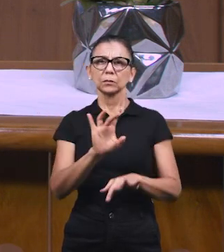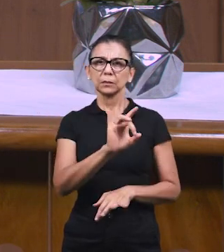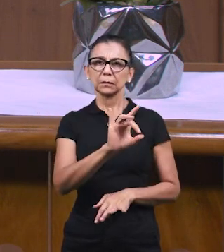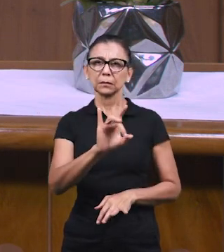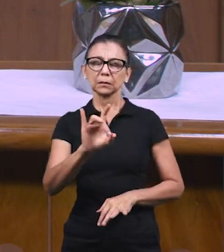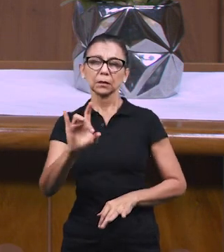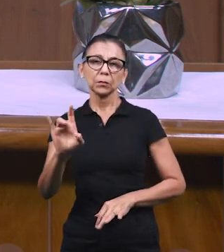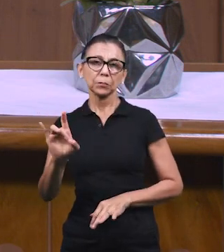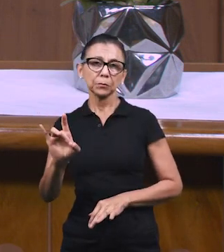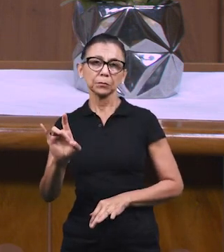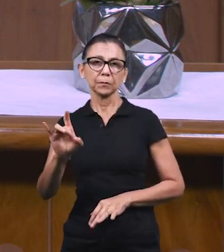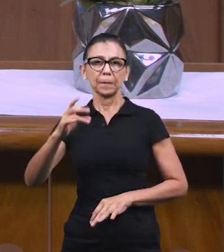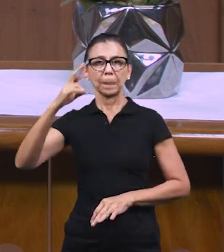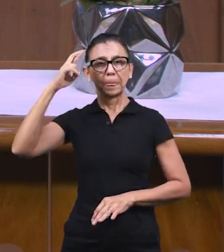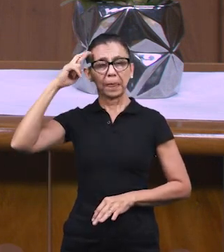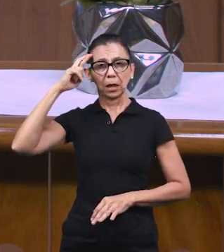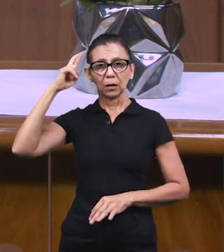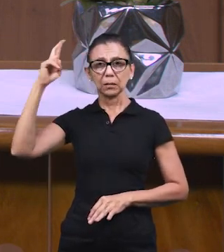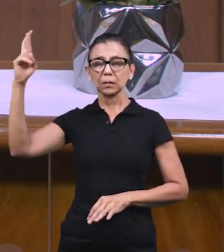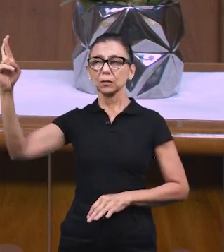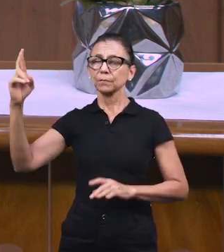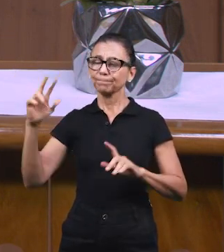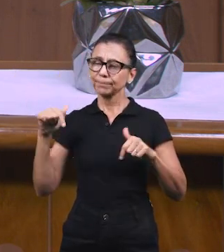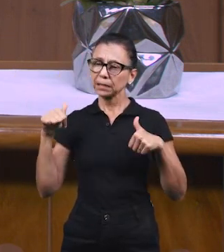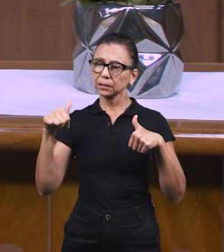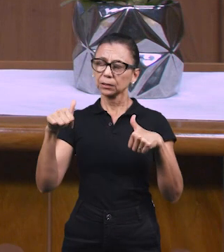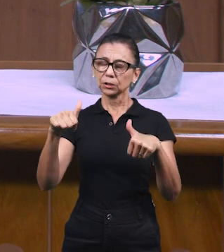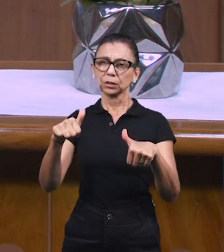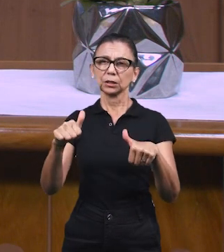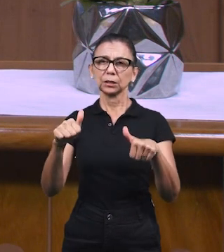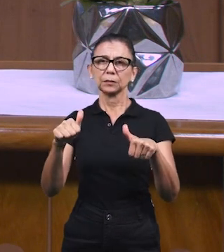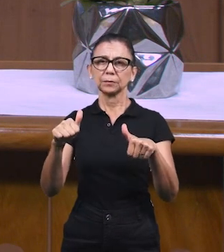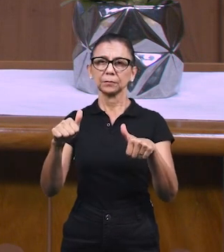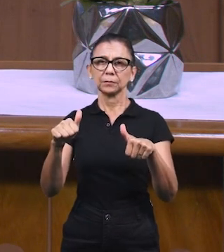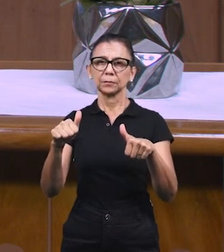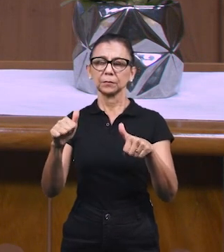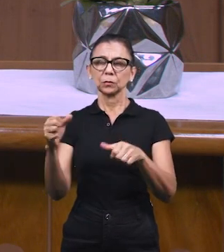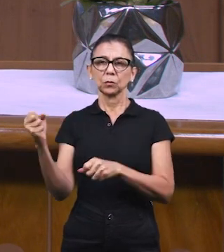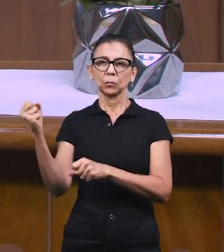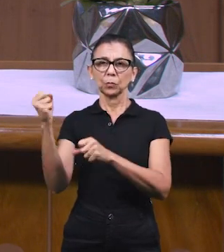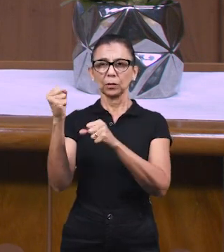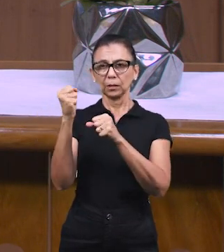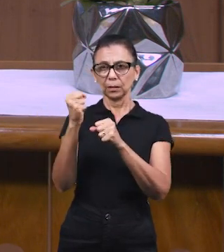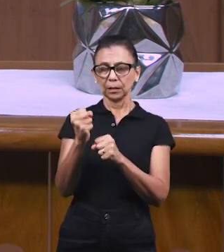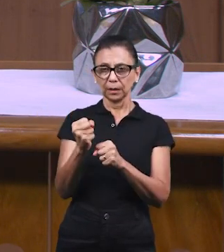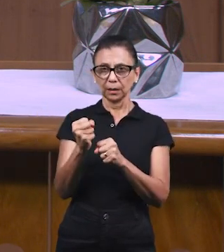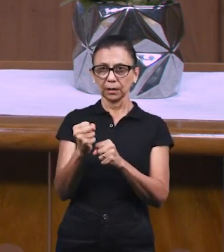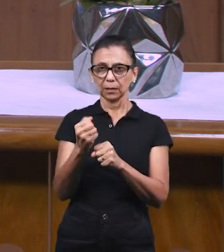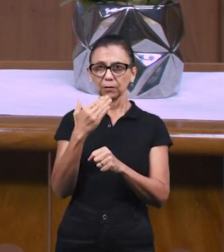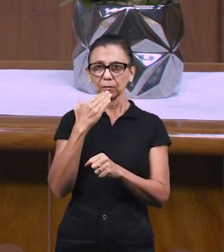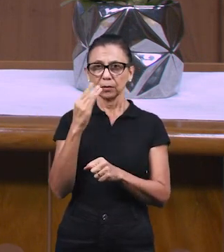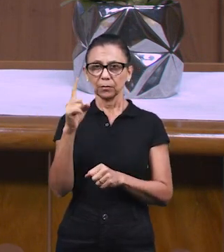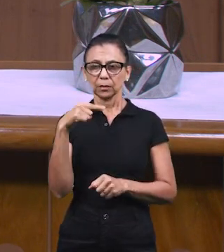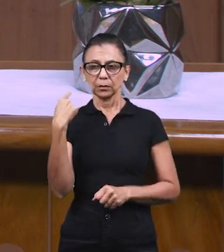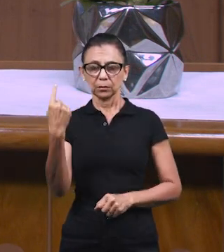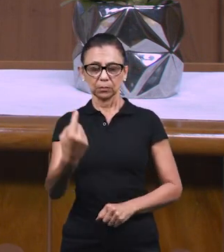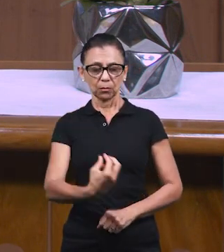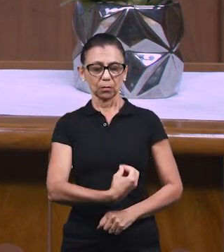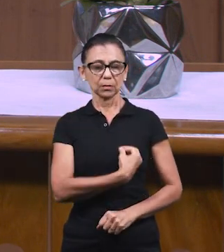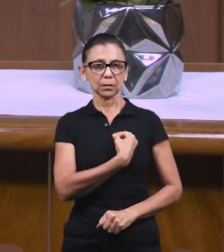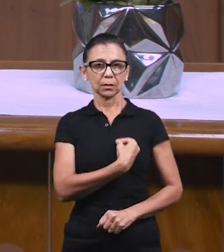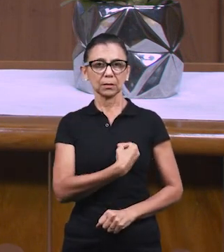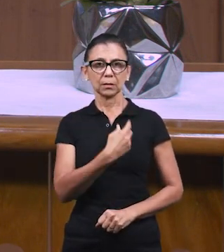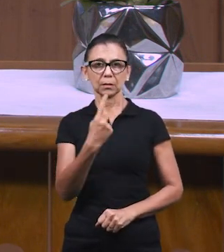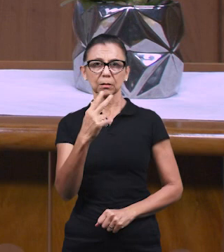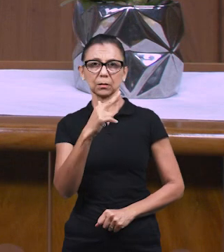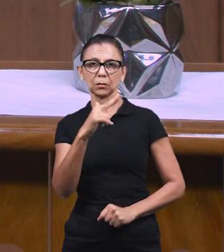nós e que o Senhor possa operar maravilhosamente em nosso favor. Glorifica o Teu nome